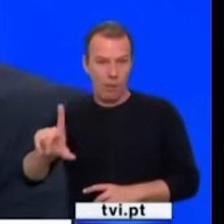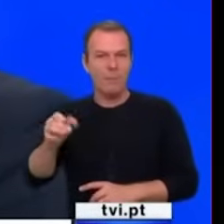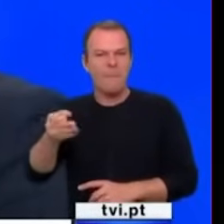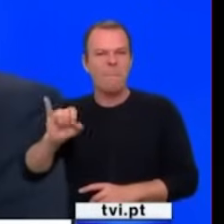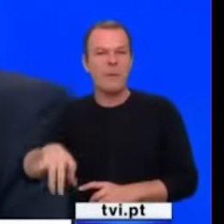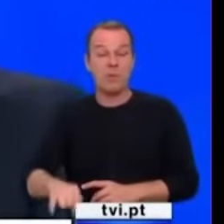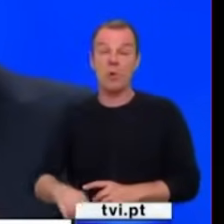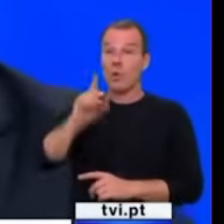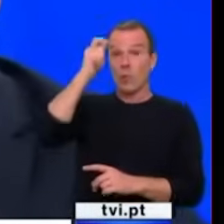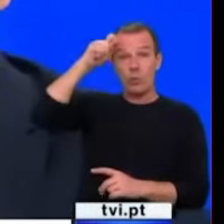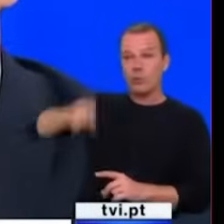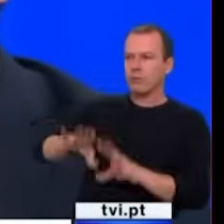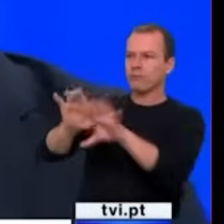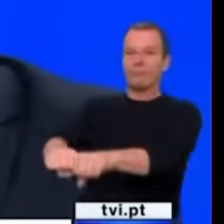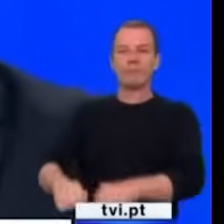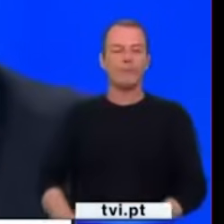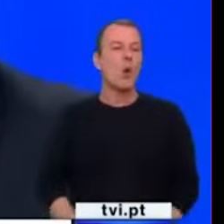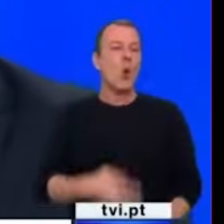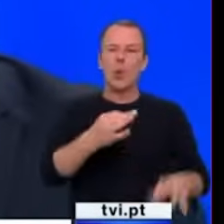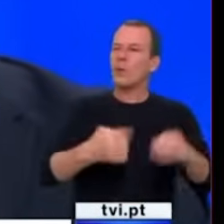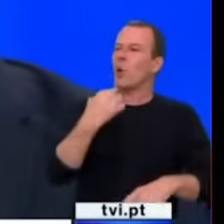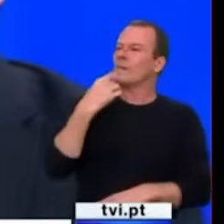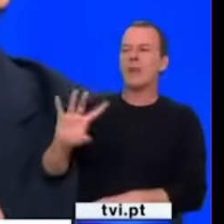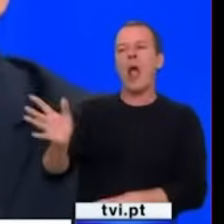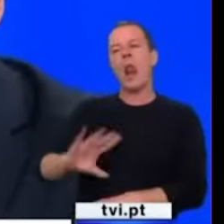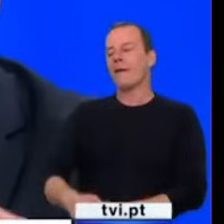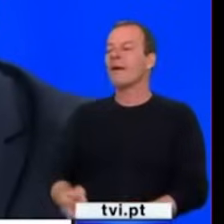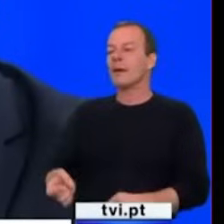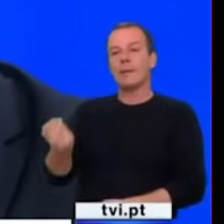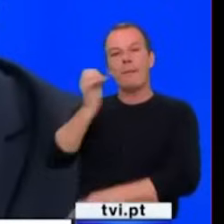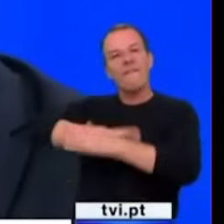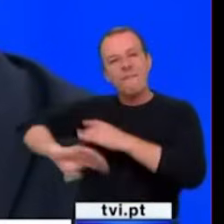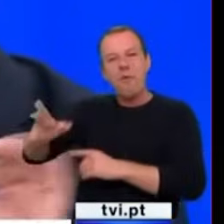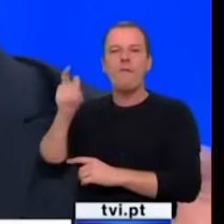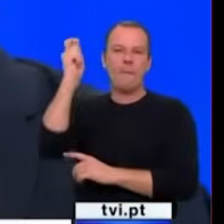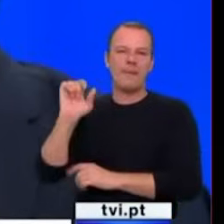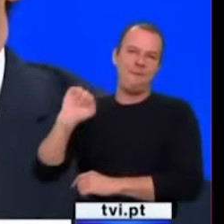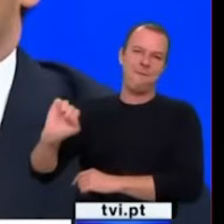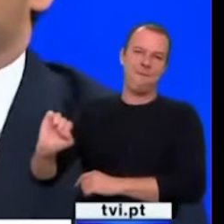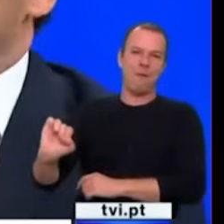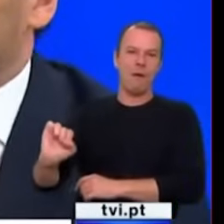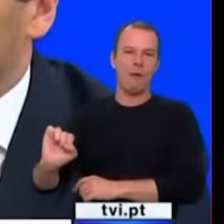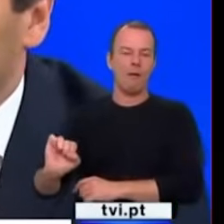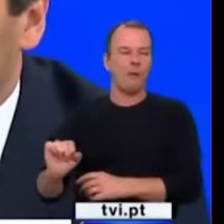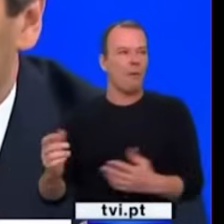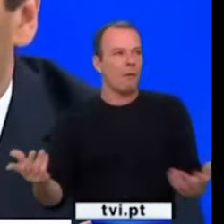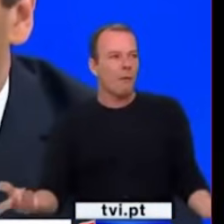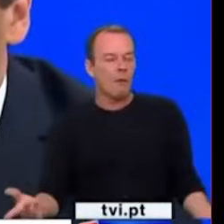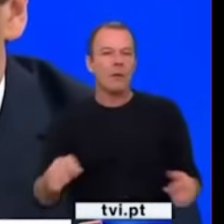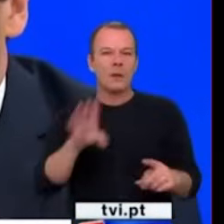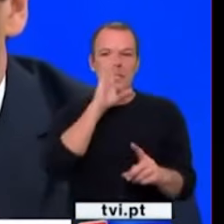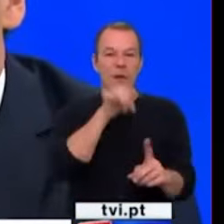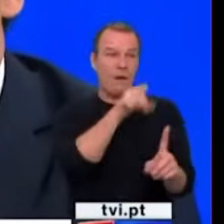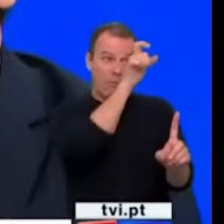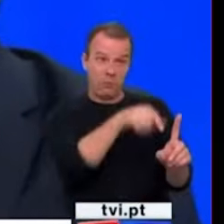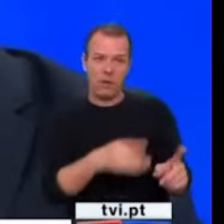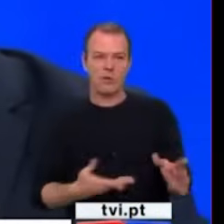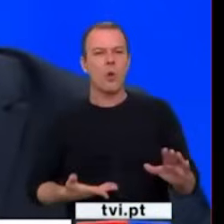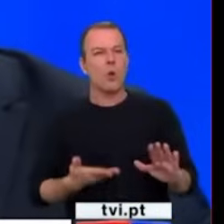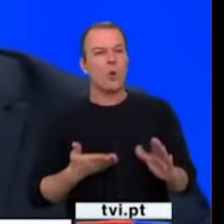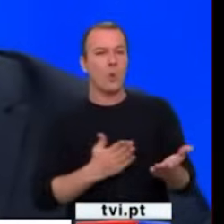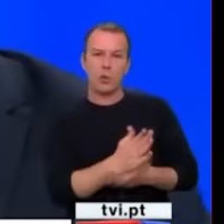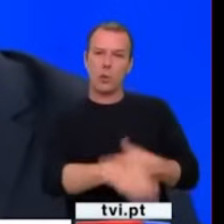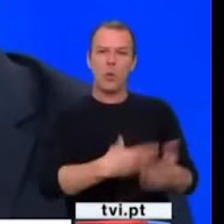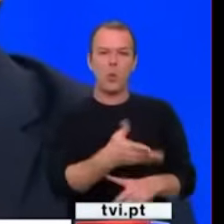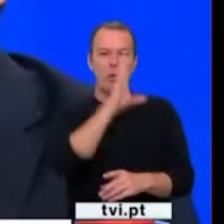Tribunal Superior mandou devolver-lhe a pensão E andamos nisto há não sei quanto tempo enquanto está a ser julgado por ter recebido dinheiro do Be enquanto estava no governo socialista Manuel